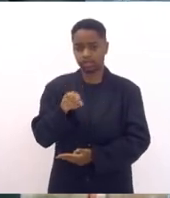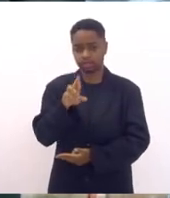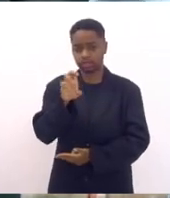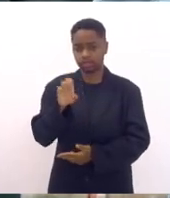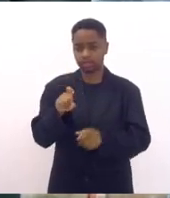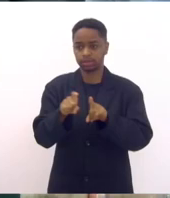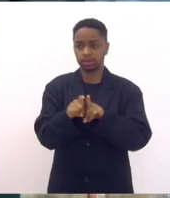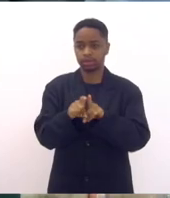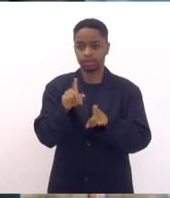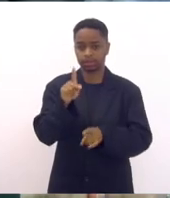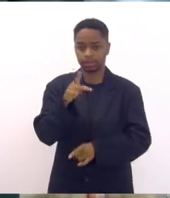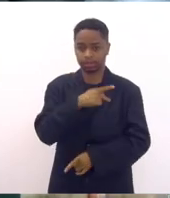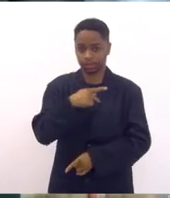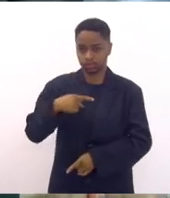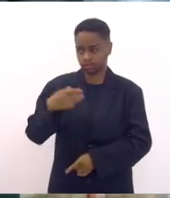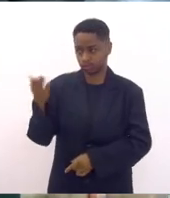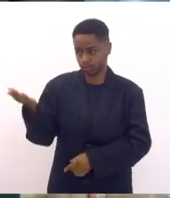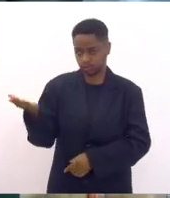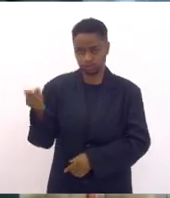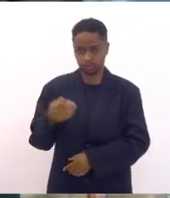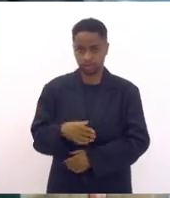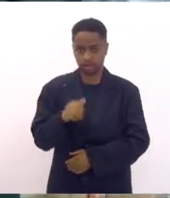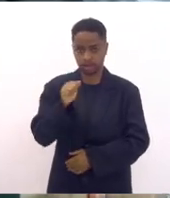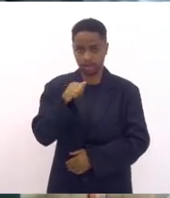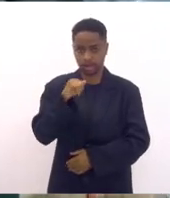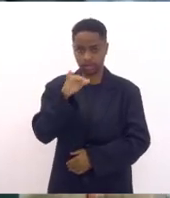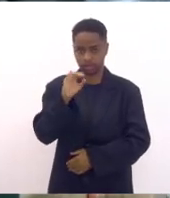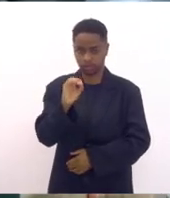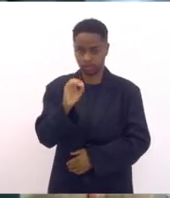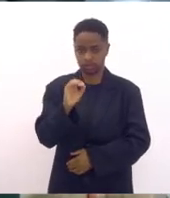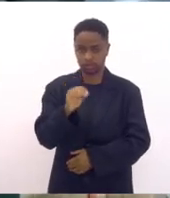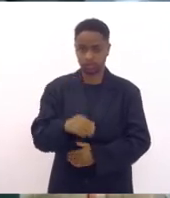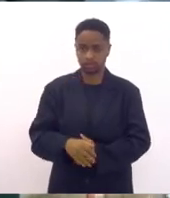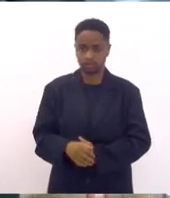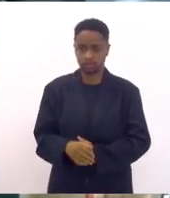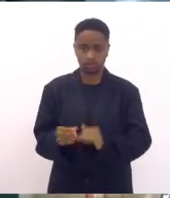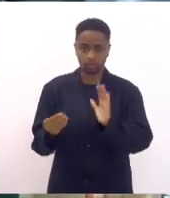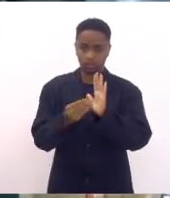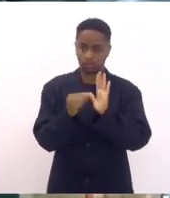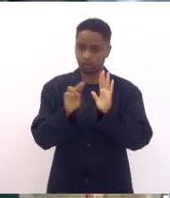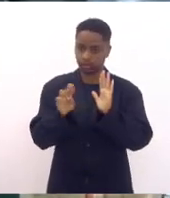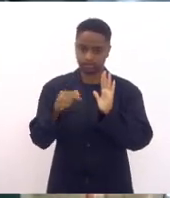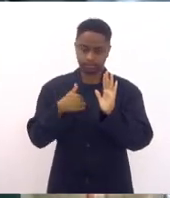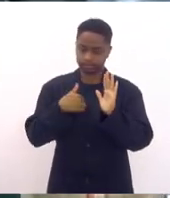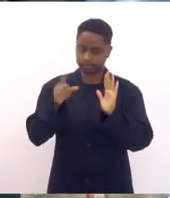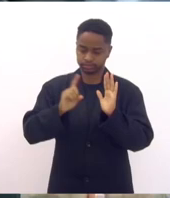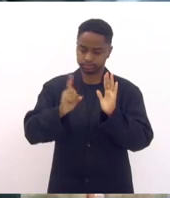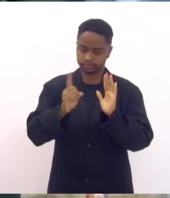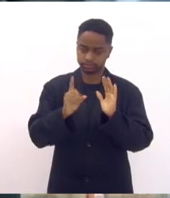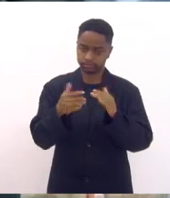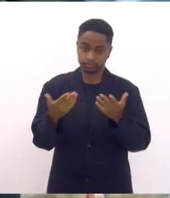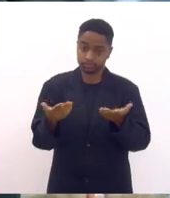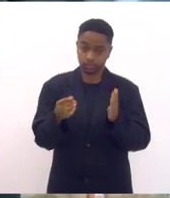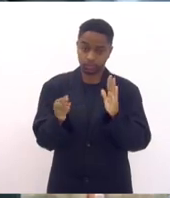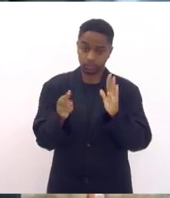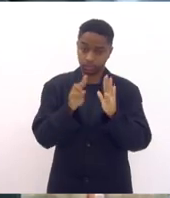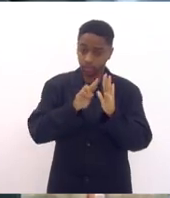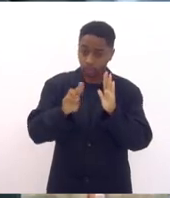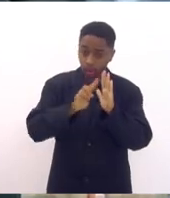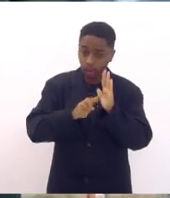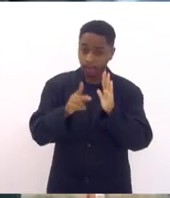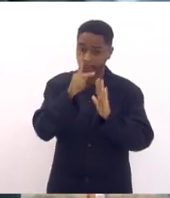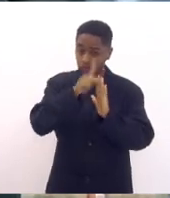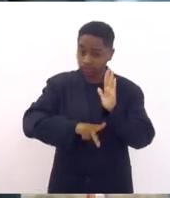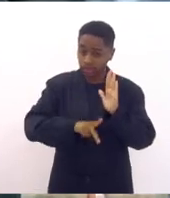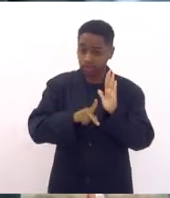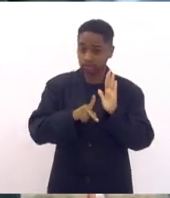a entendeu aio de colocar o nome o nome do projeto nós vamos deixar para